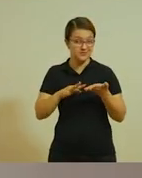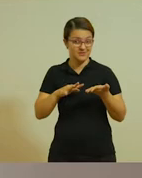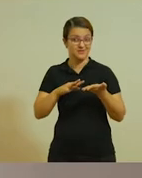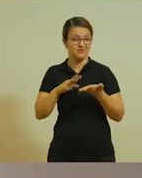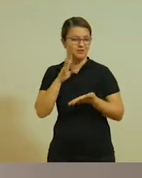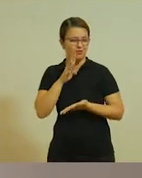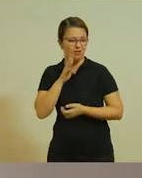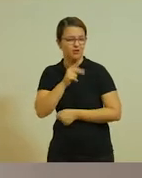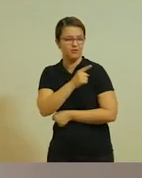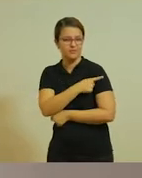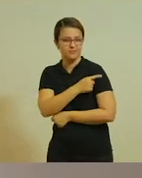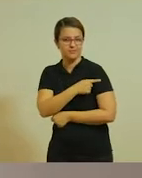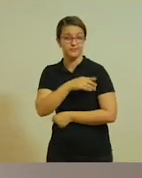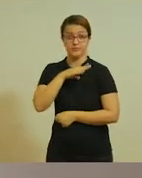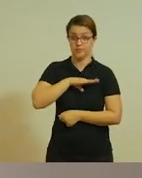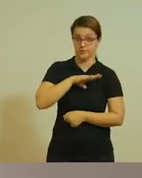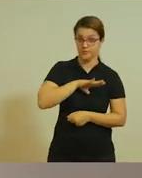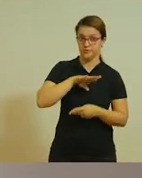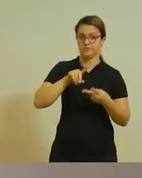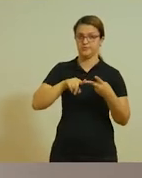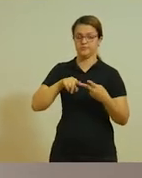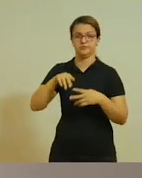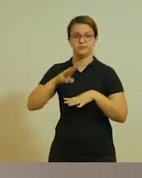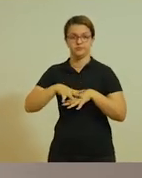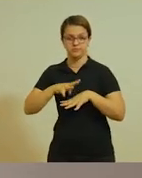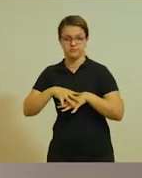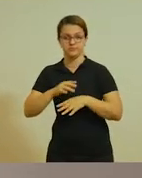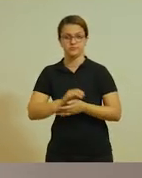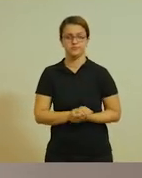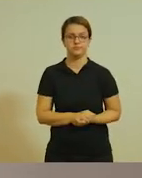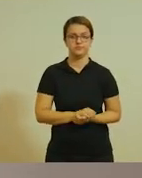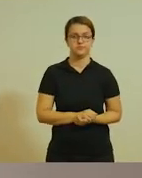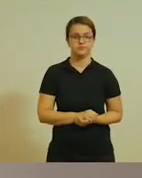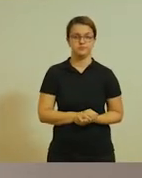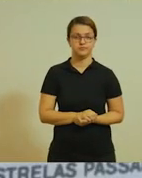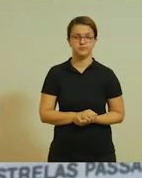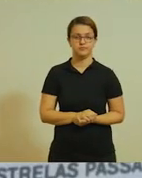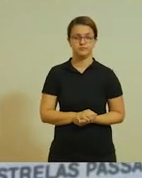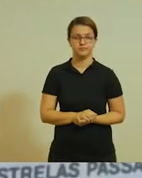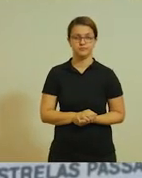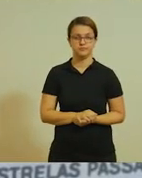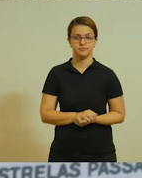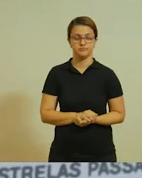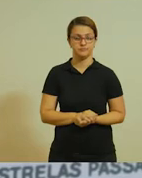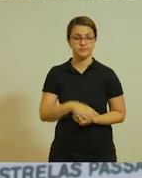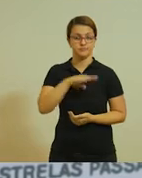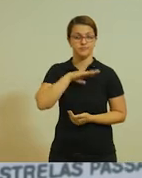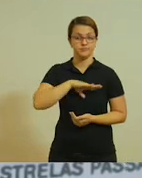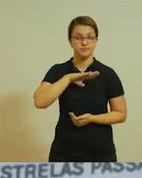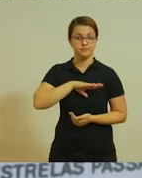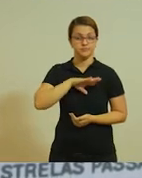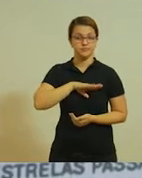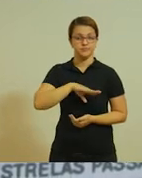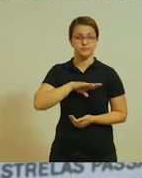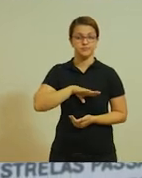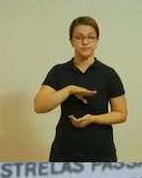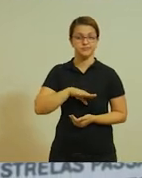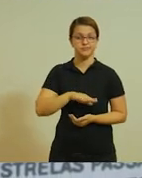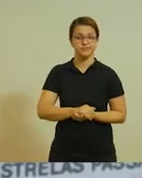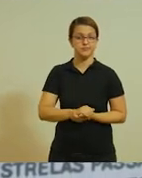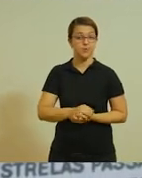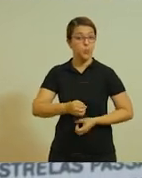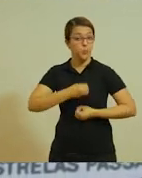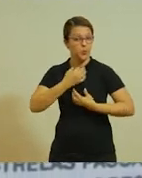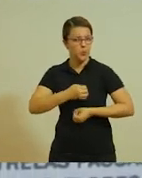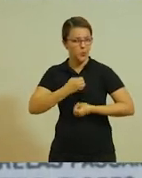as crianças do primeiro ano, tá? Uma de língua portuguesa e outra de matemática. Então, gente, e língua portuguesa, eu vou